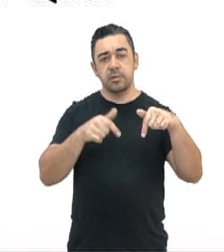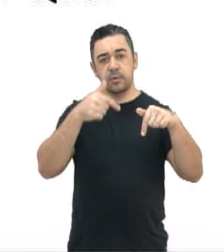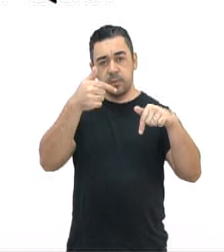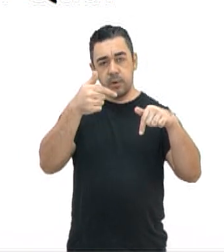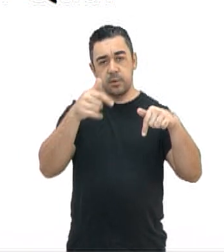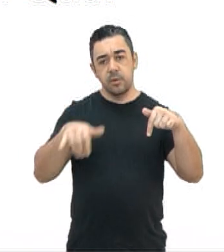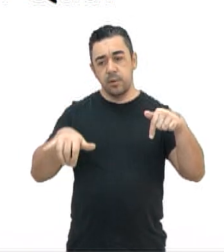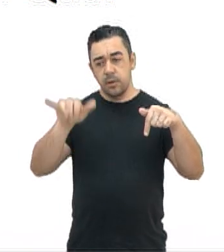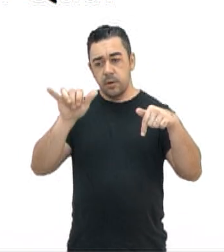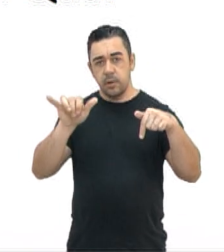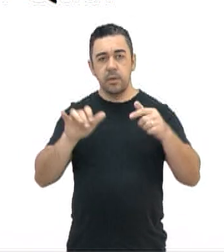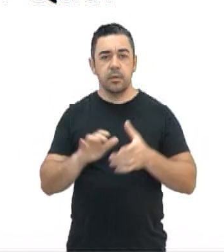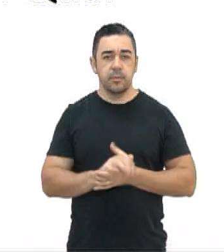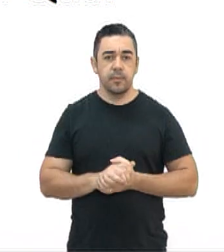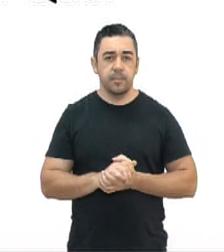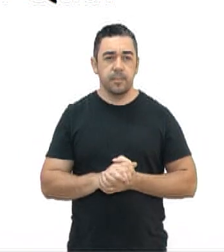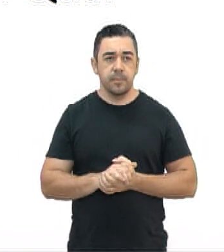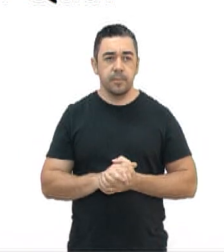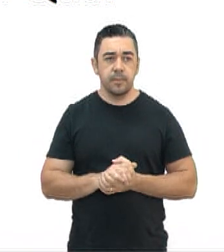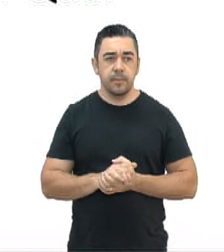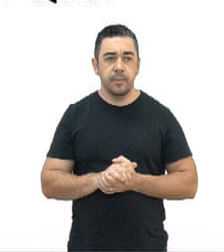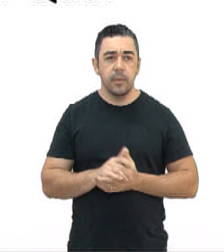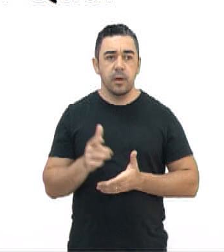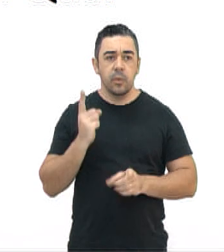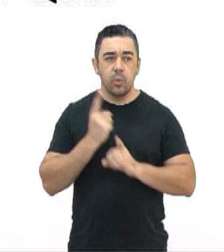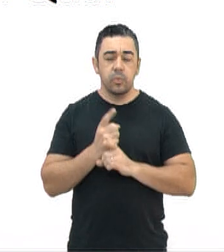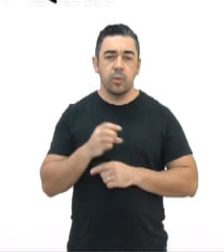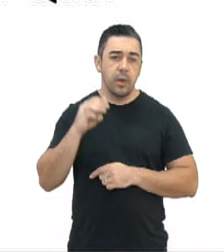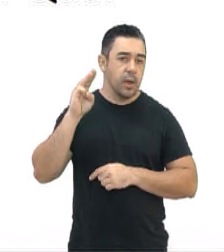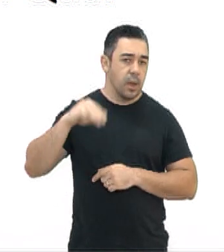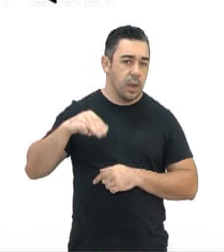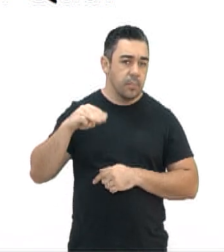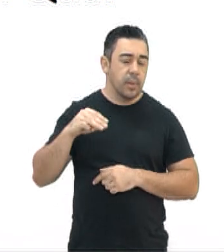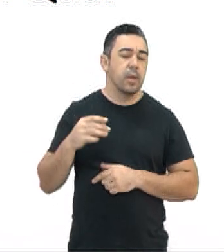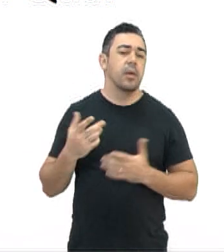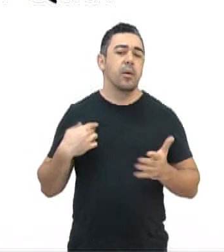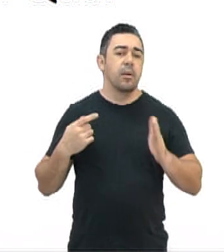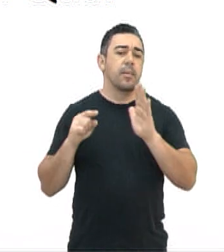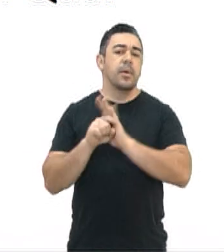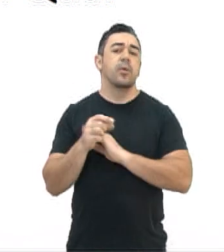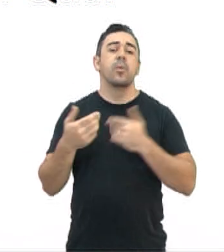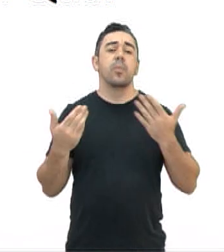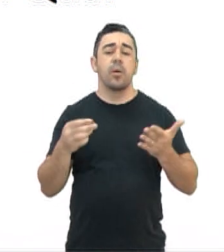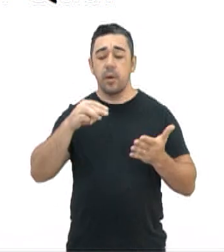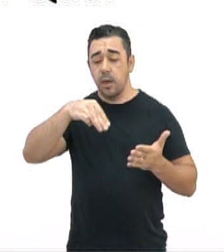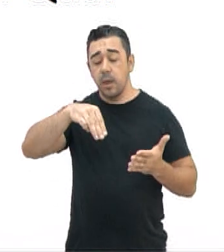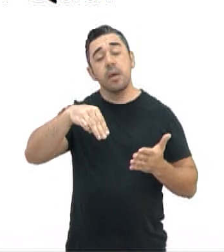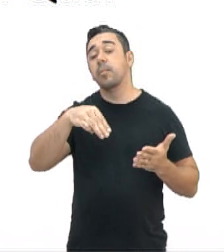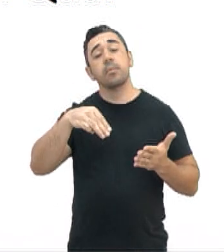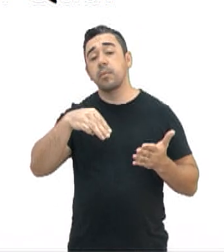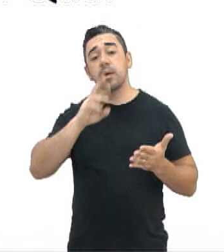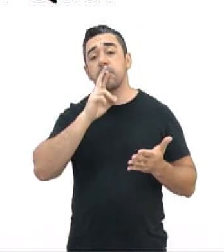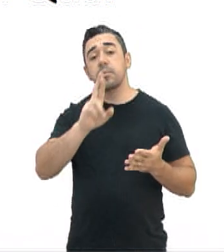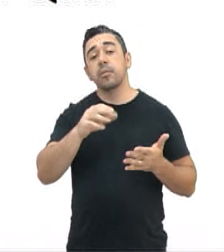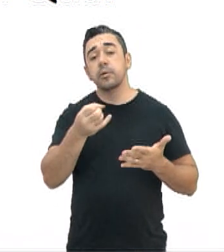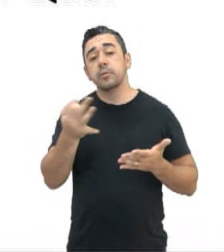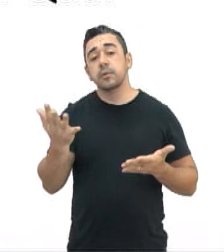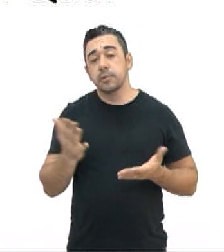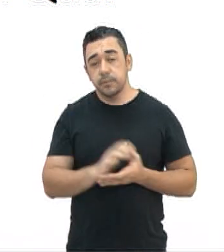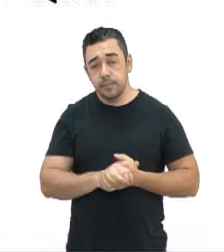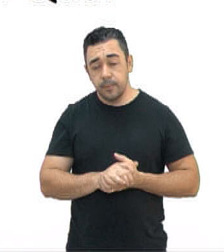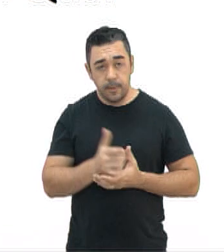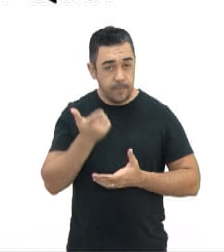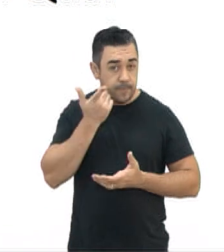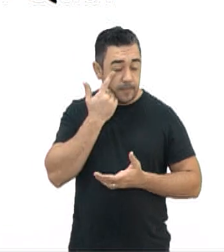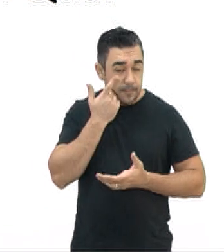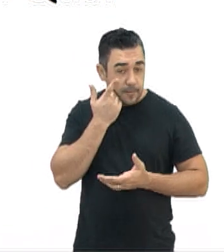né? 7x ao quadrado de y, e obteve m. Qual é o monômio m? Qual vai ser o resultado de m? Então,